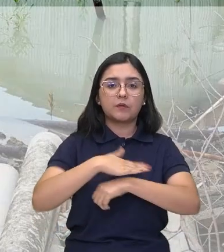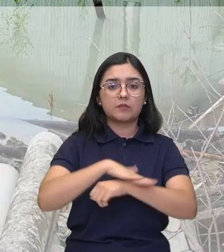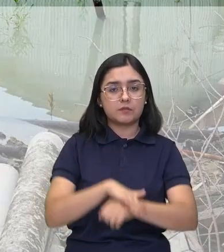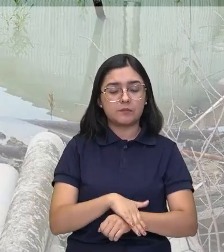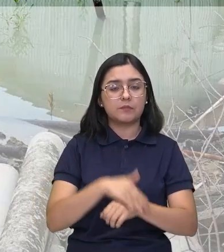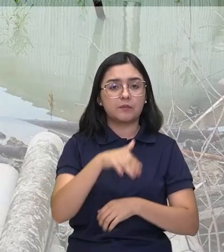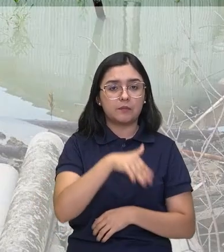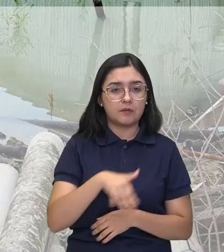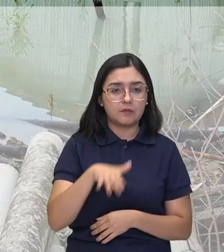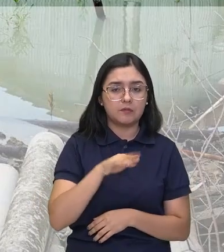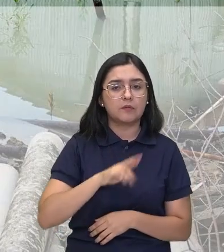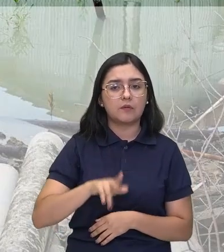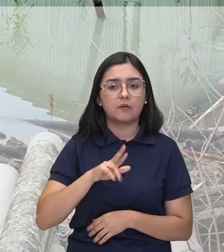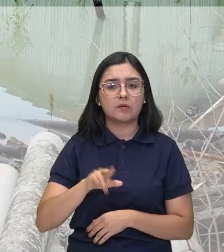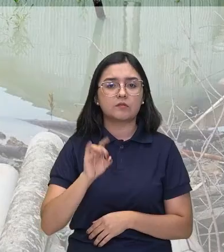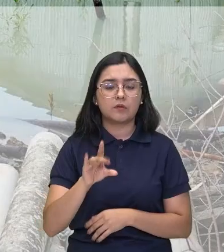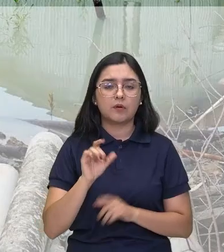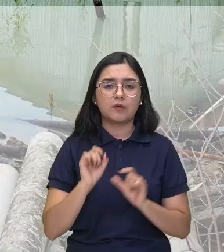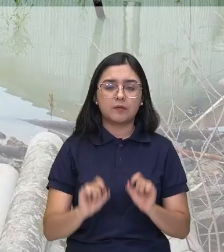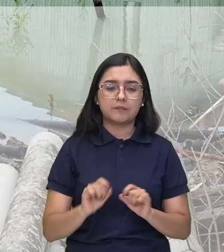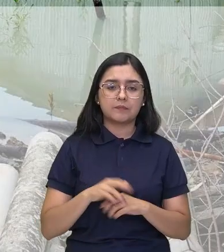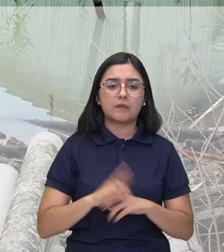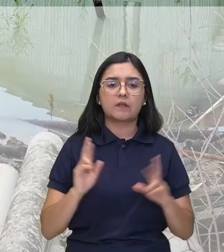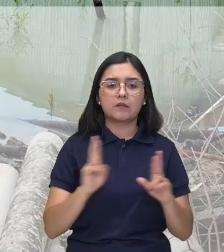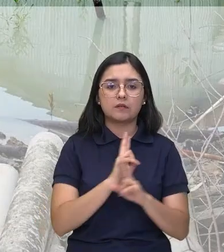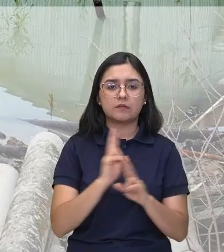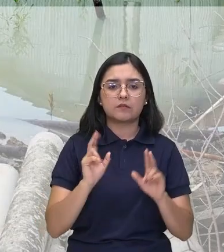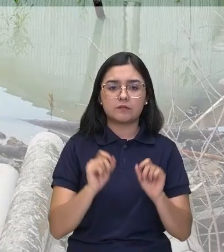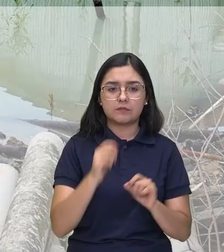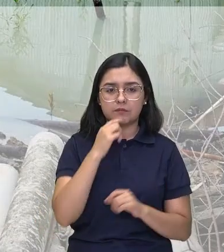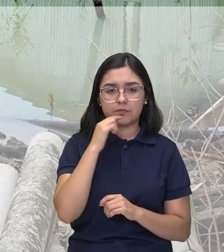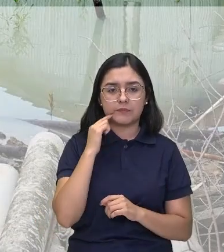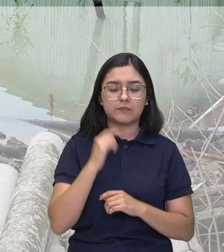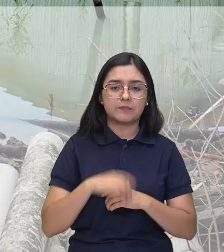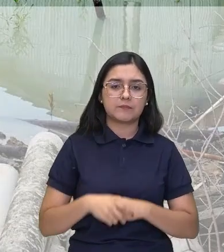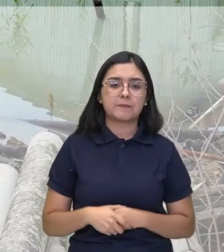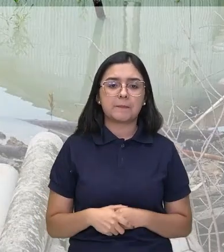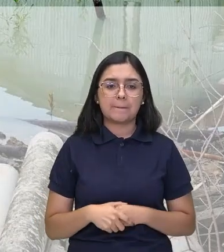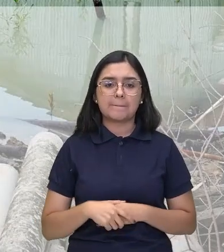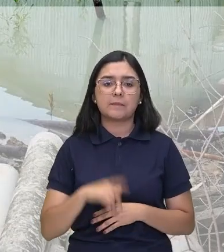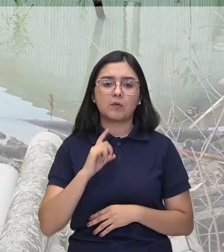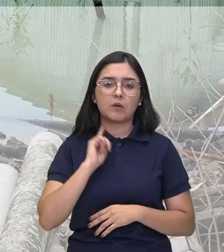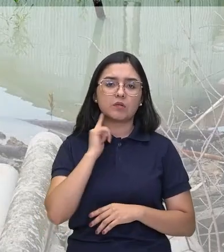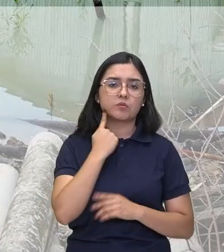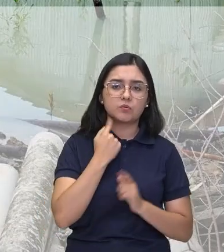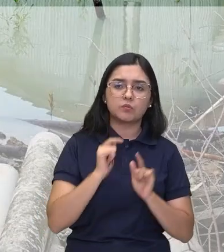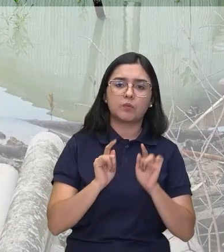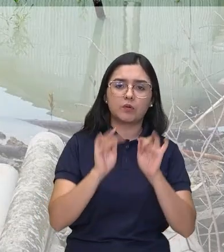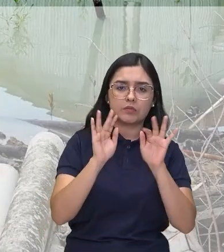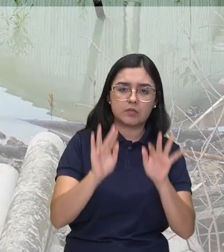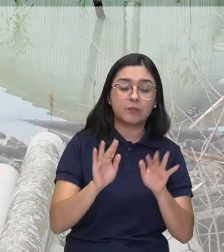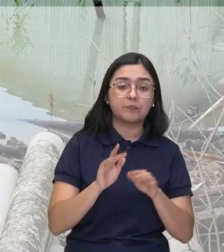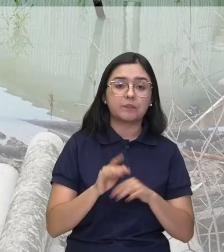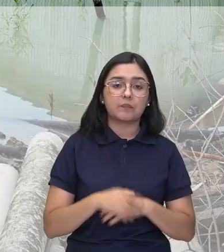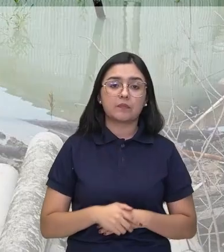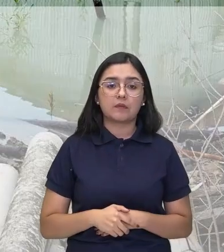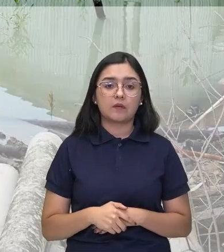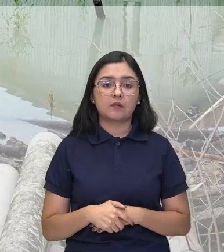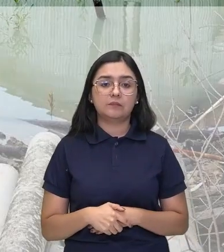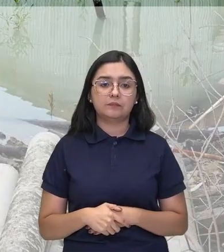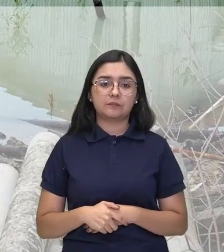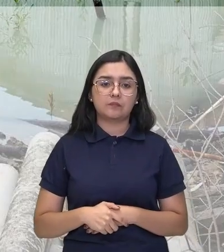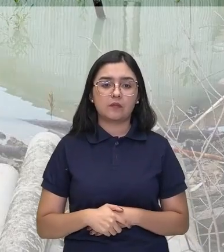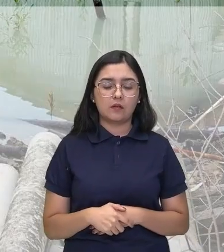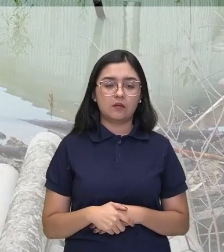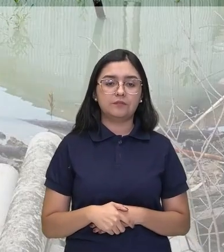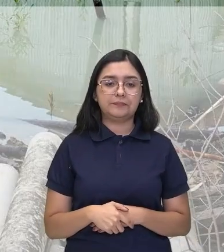uma questão ligada com a questão da degradação ambiental, da poluição, né? Não é só isso. É isso, mas não